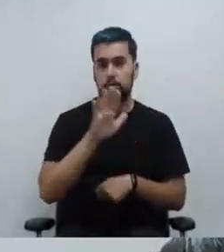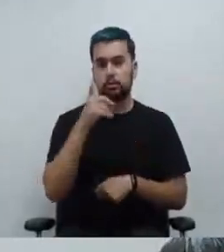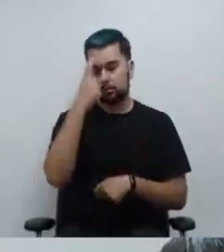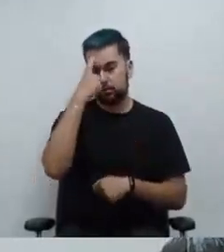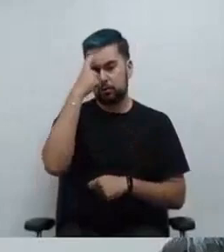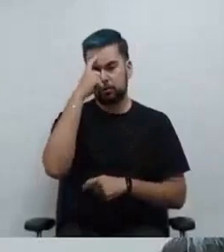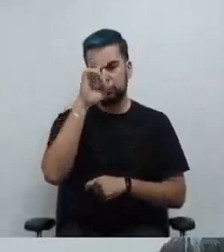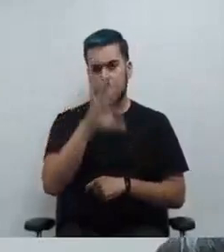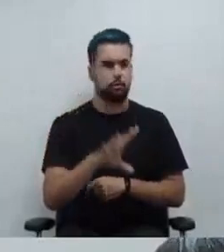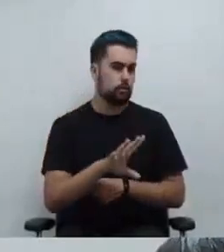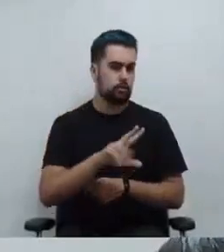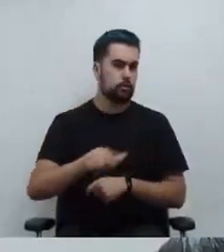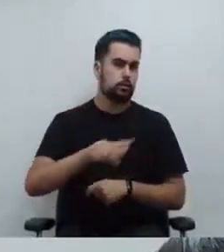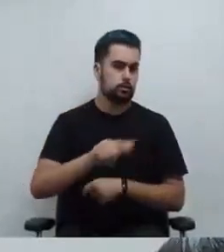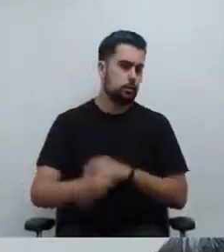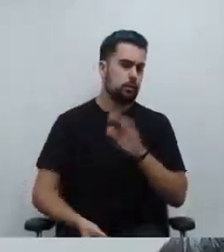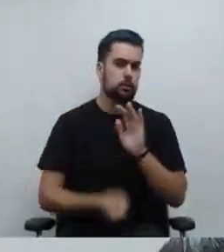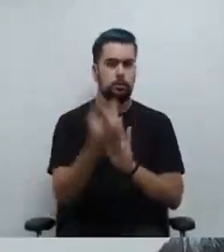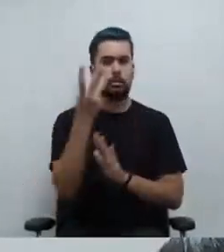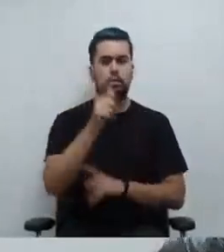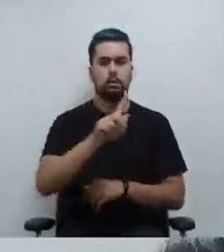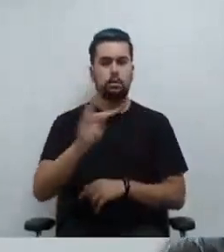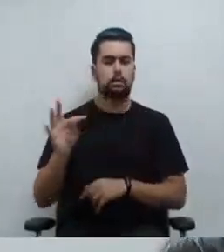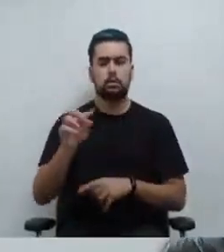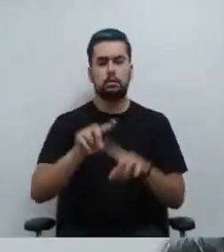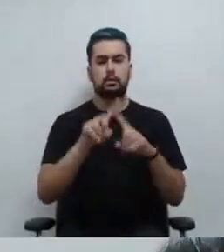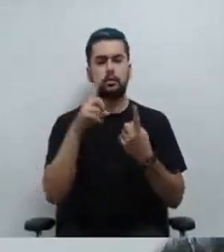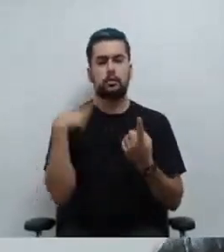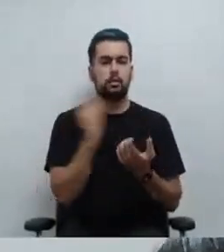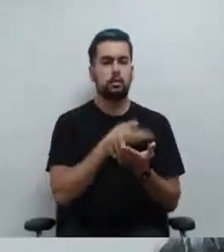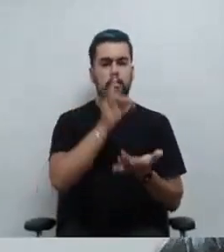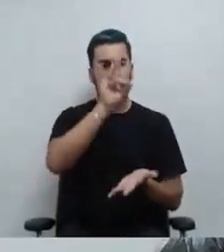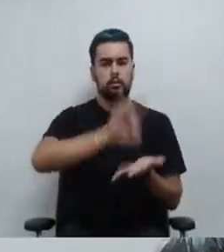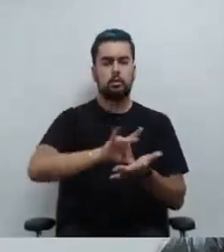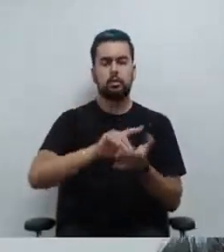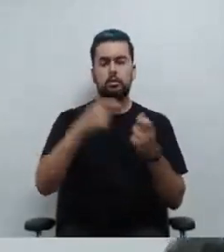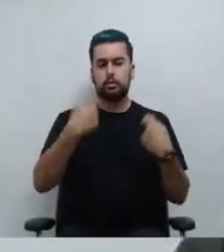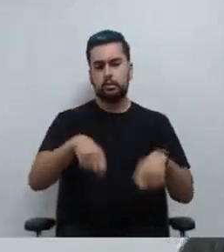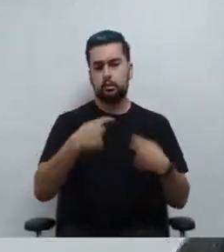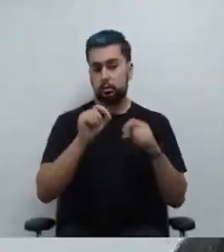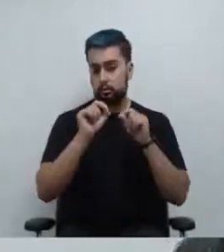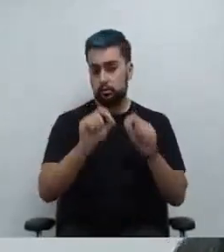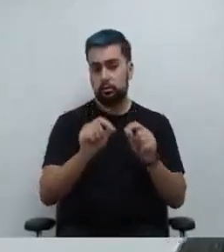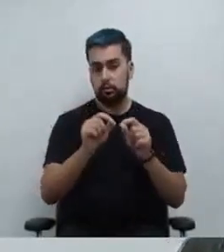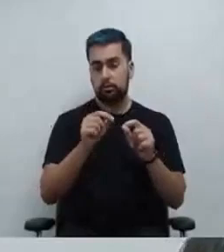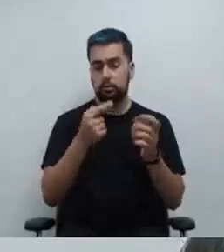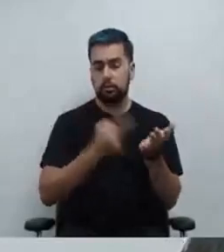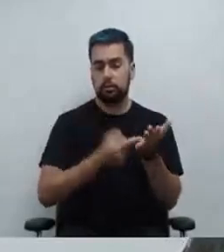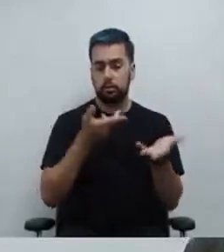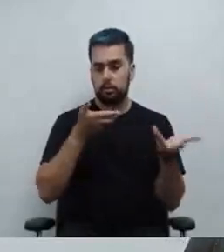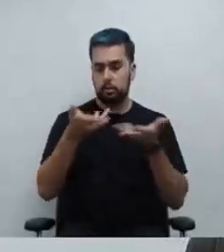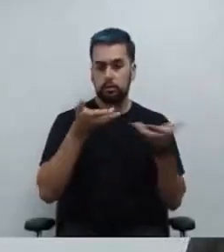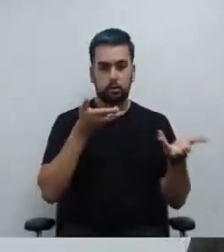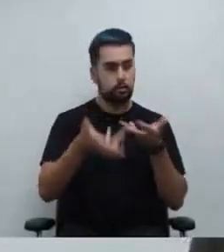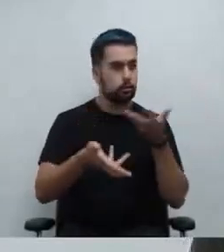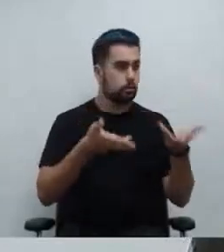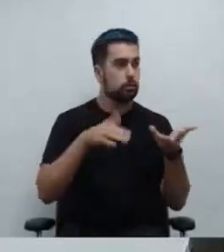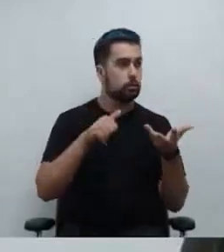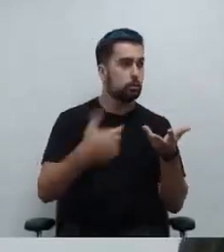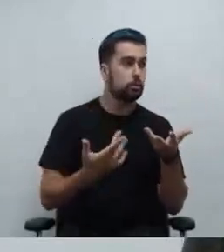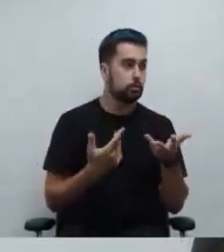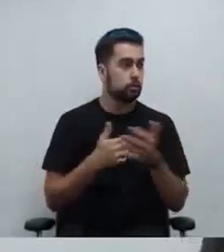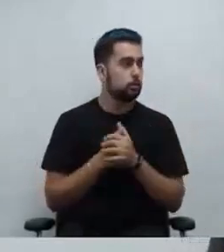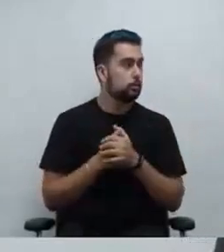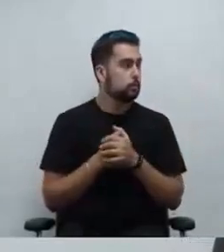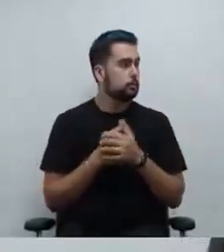pensar, não é só criar um GT, nós, de fato, precisamos de um plano de ação. Né, dialogando